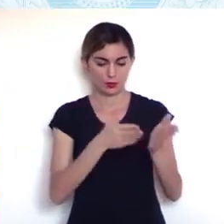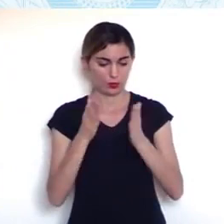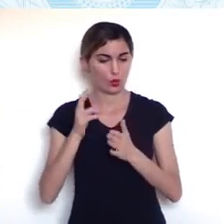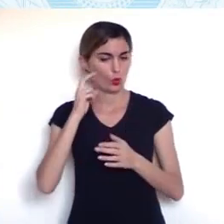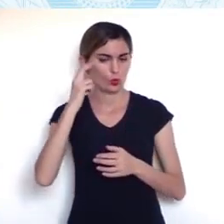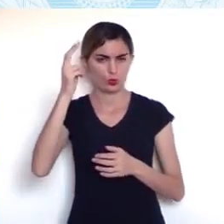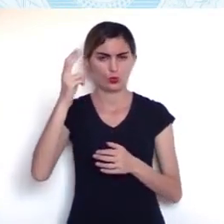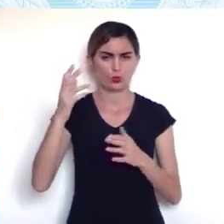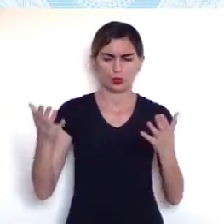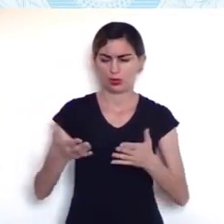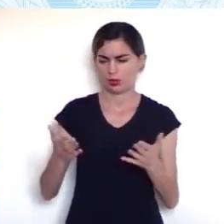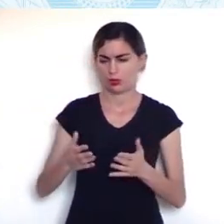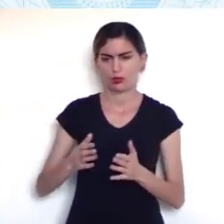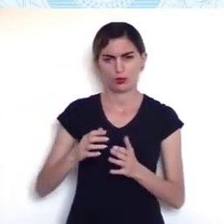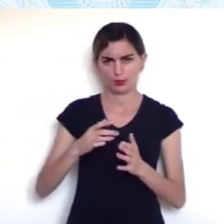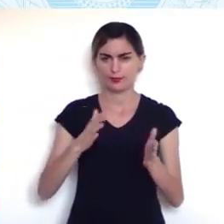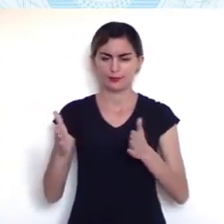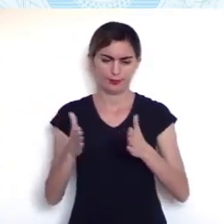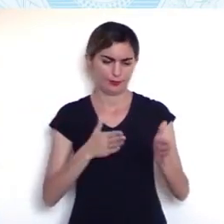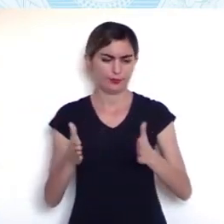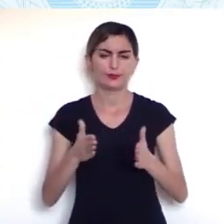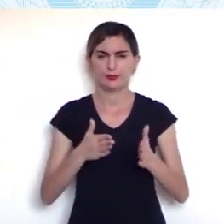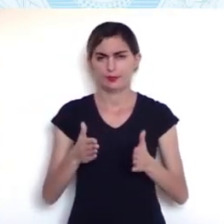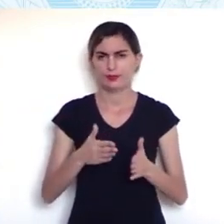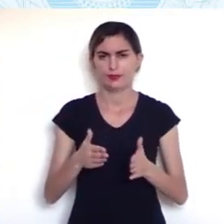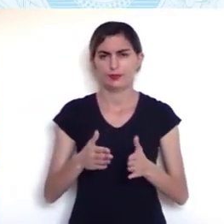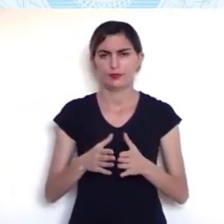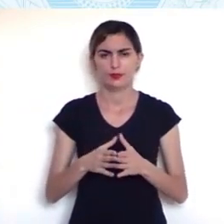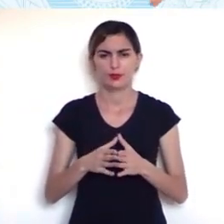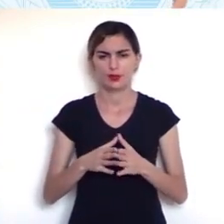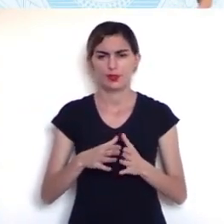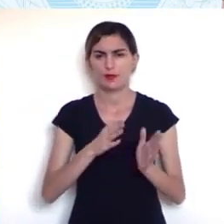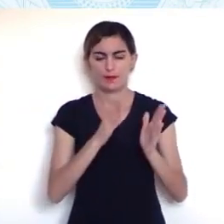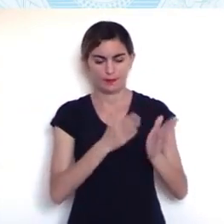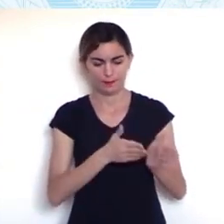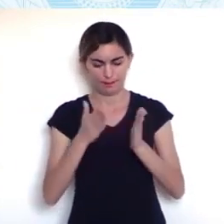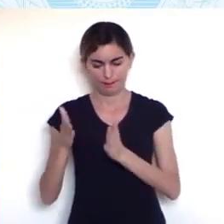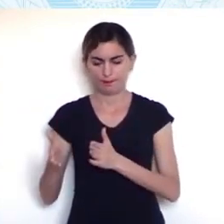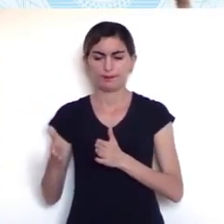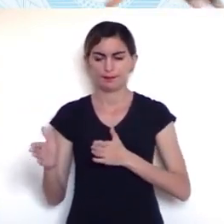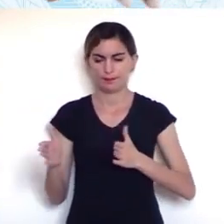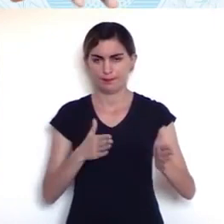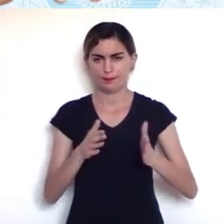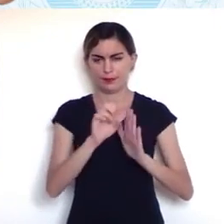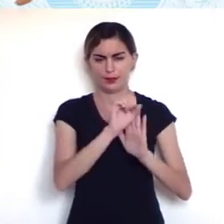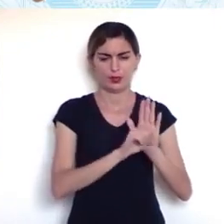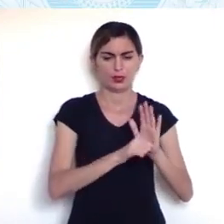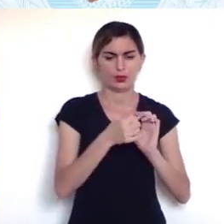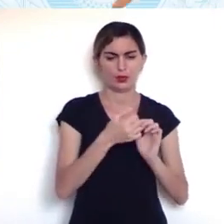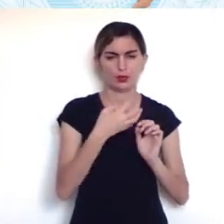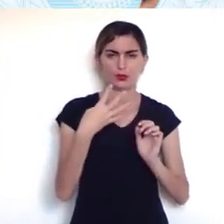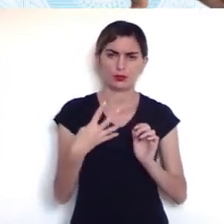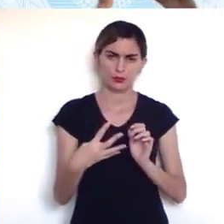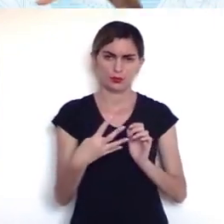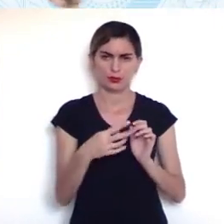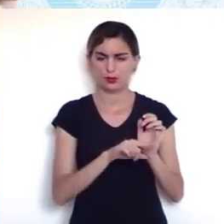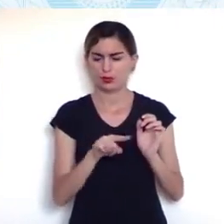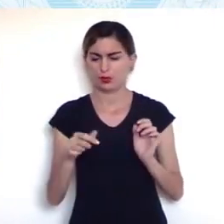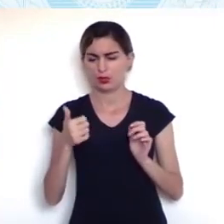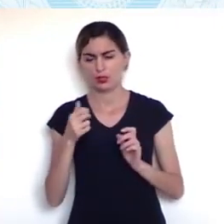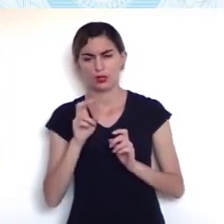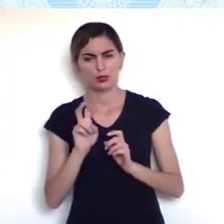nós tivemos na realidade o quê? Uma fase do século XIV, século